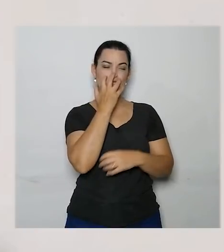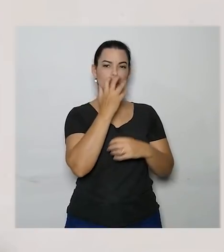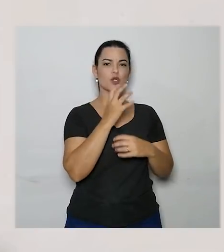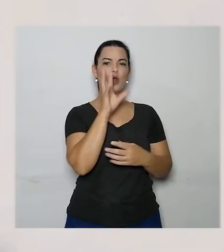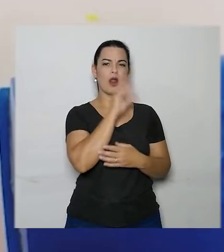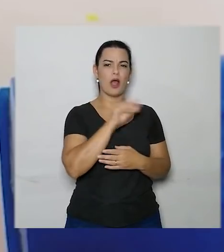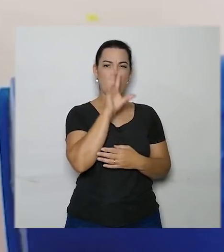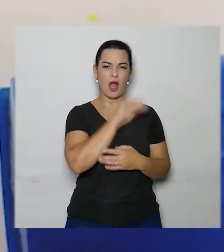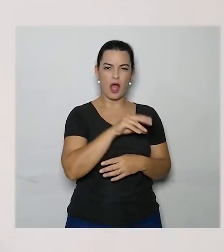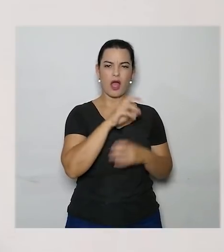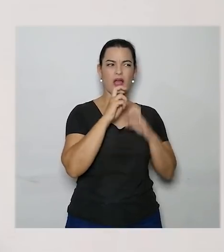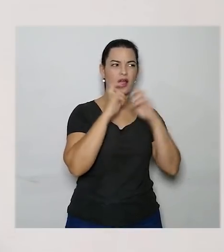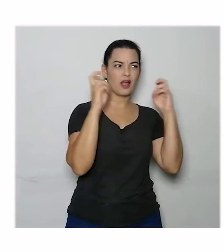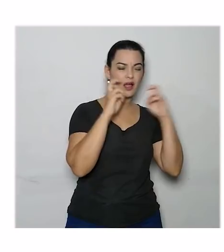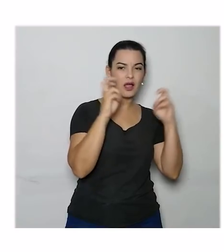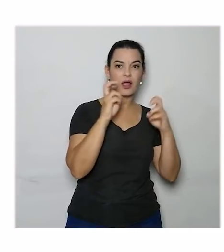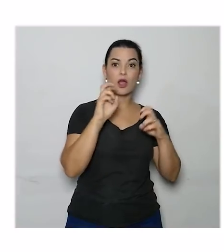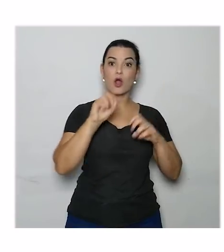seu carrinho,